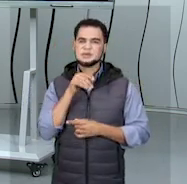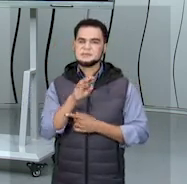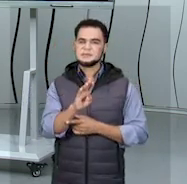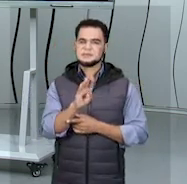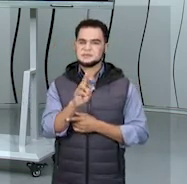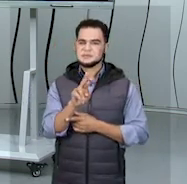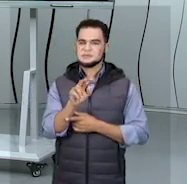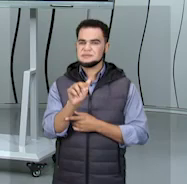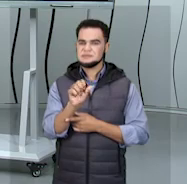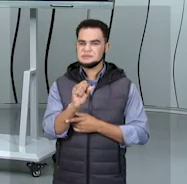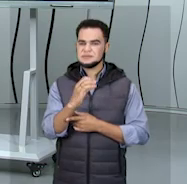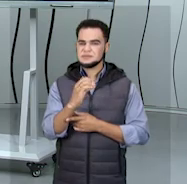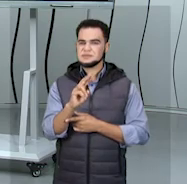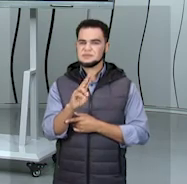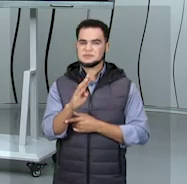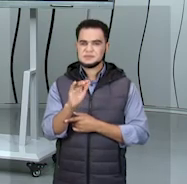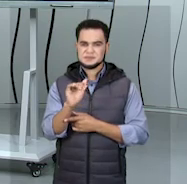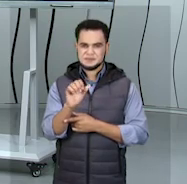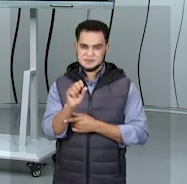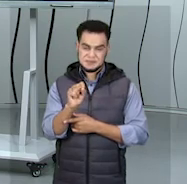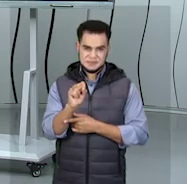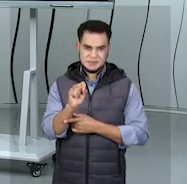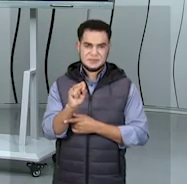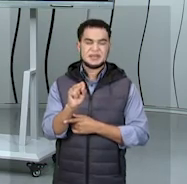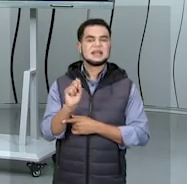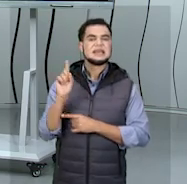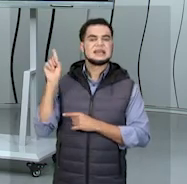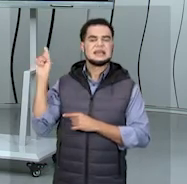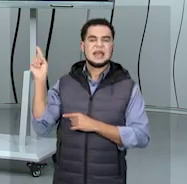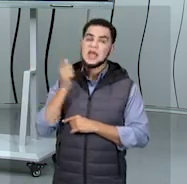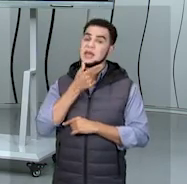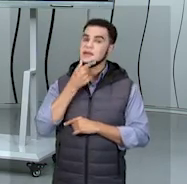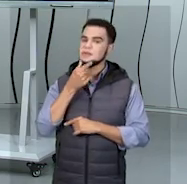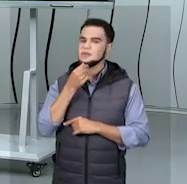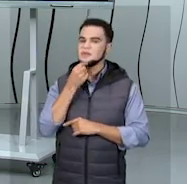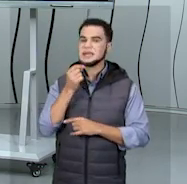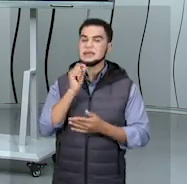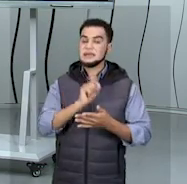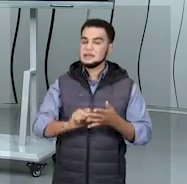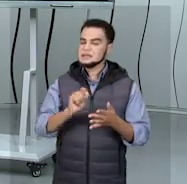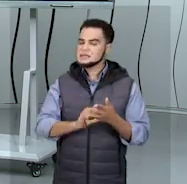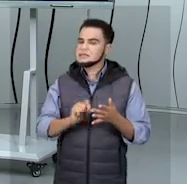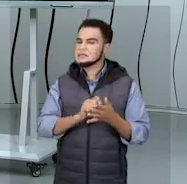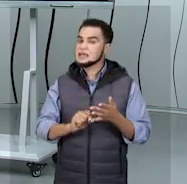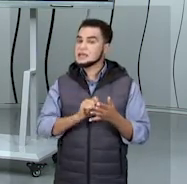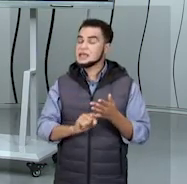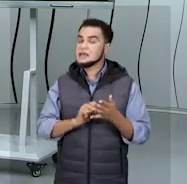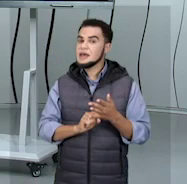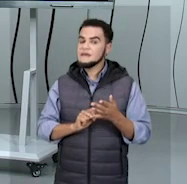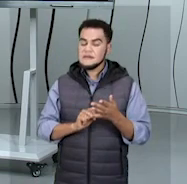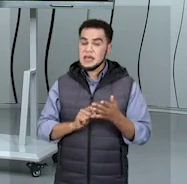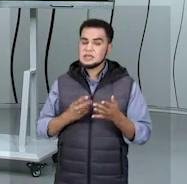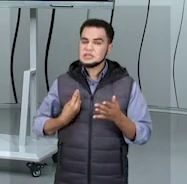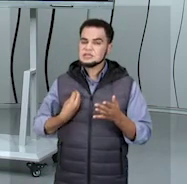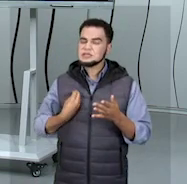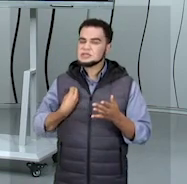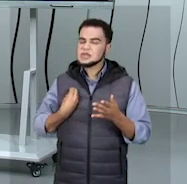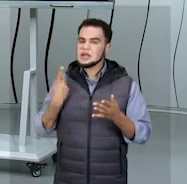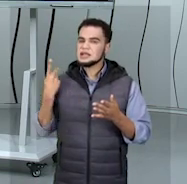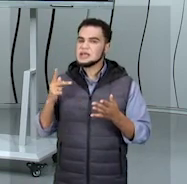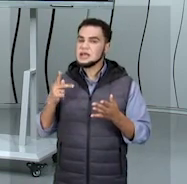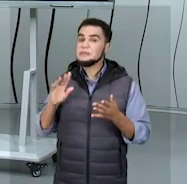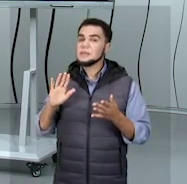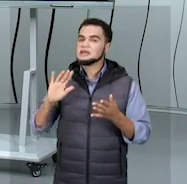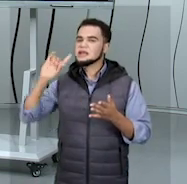ele escrevesse um livro biográfico depois que ele morre. Por isso que é memórias, porque ele